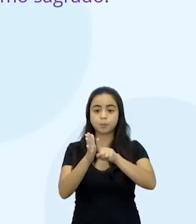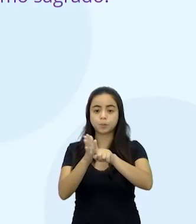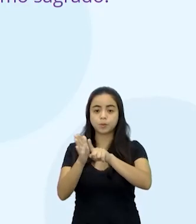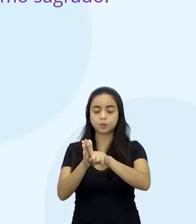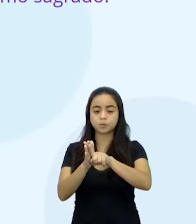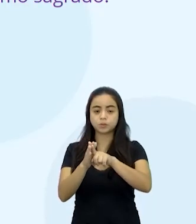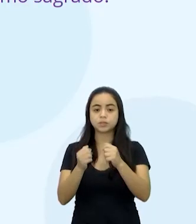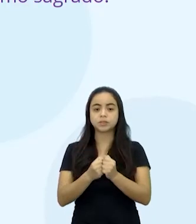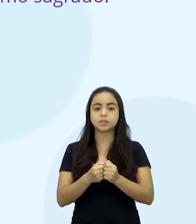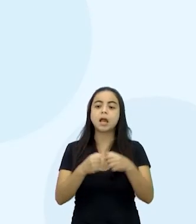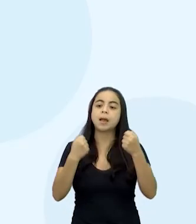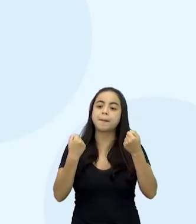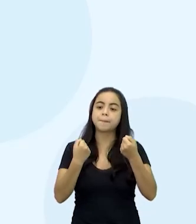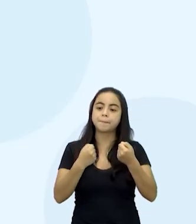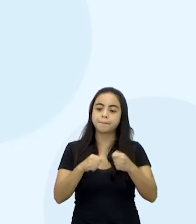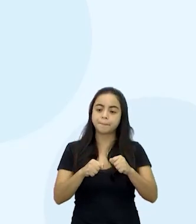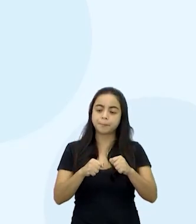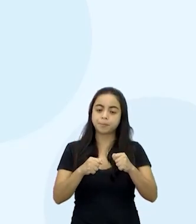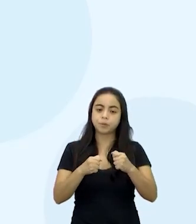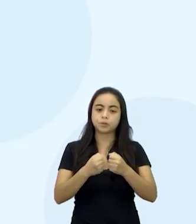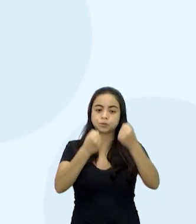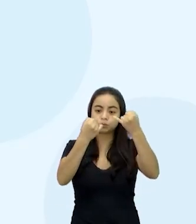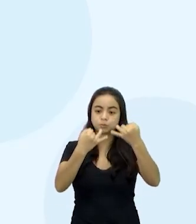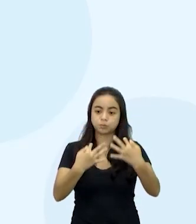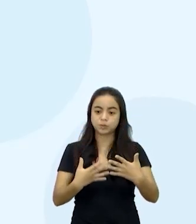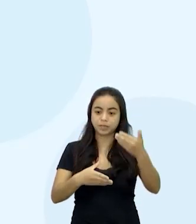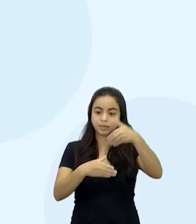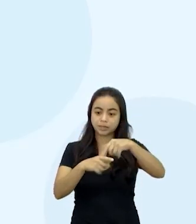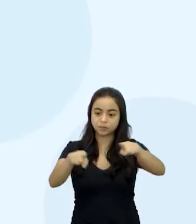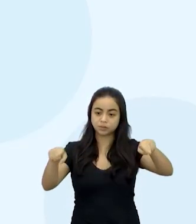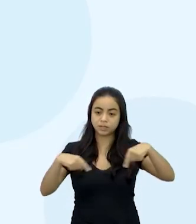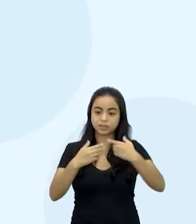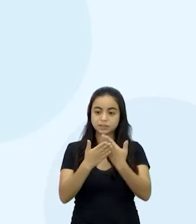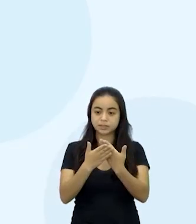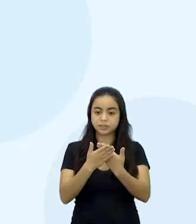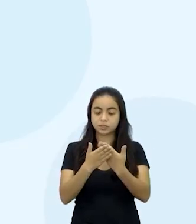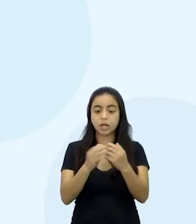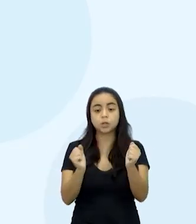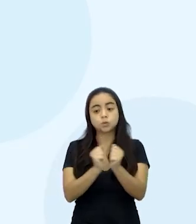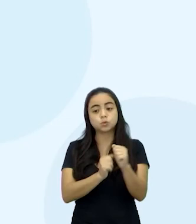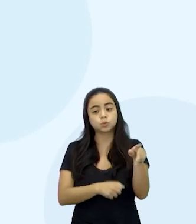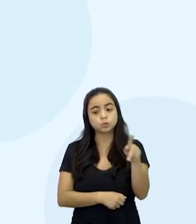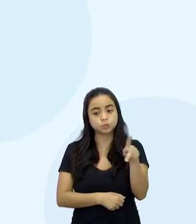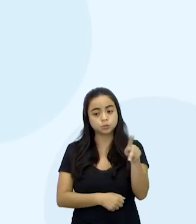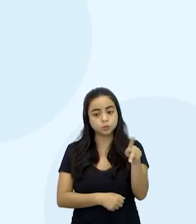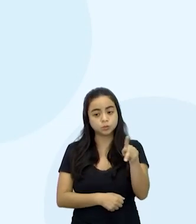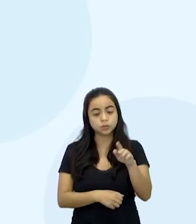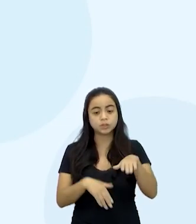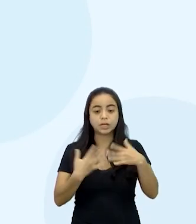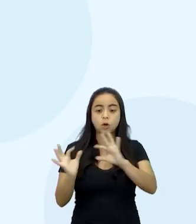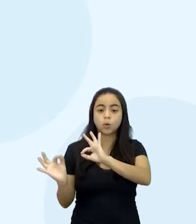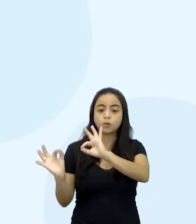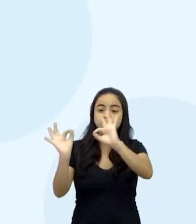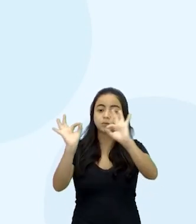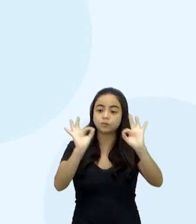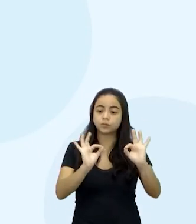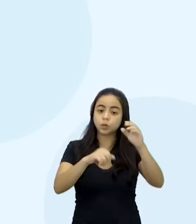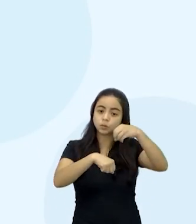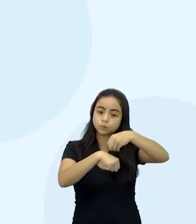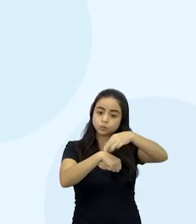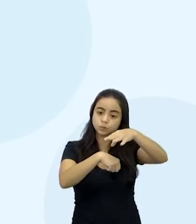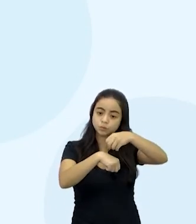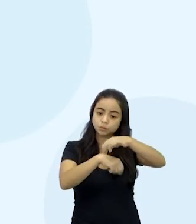aí desenvolver na sala com o professor de vocês, tá bom? E fica esse vídeo de